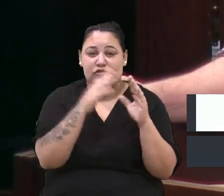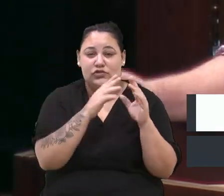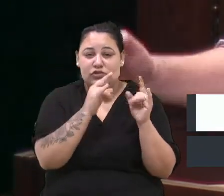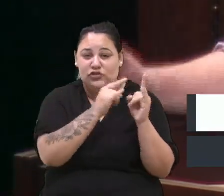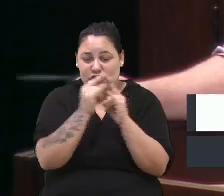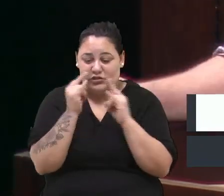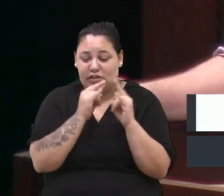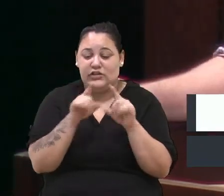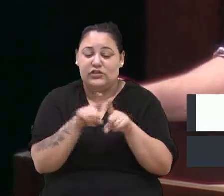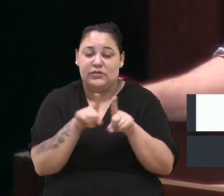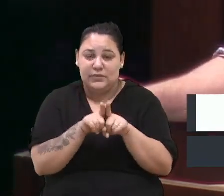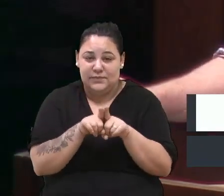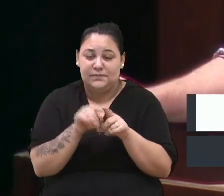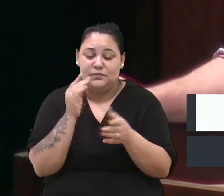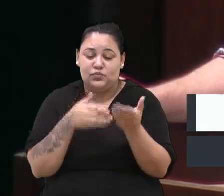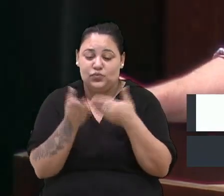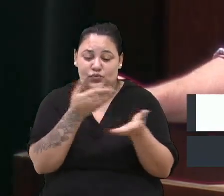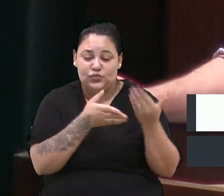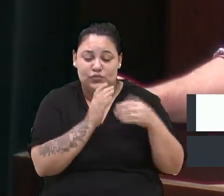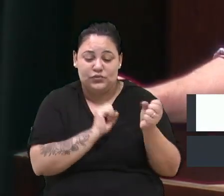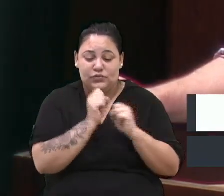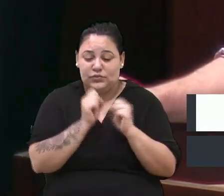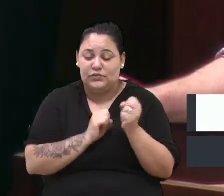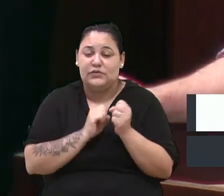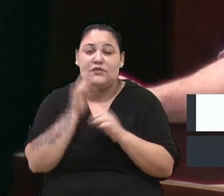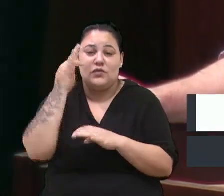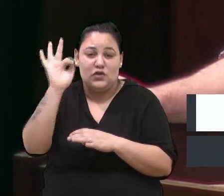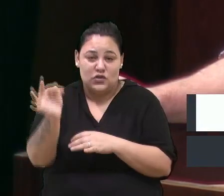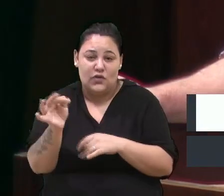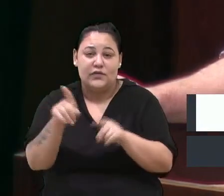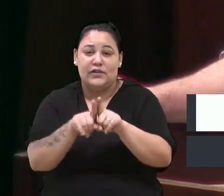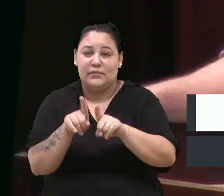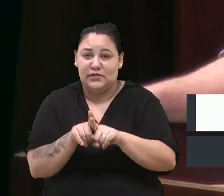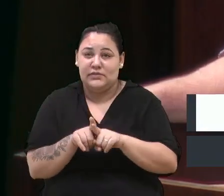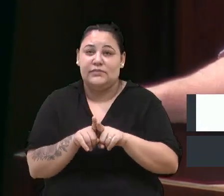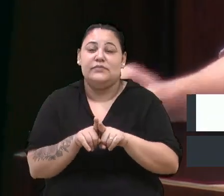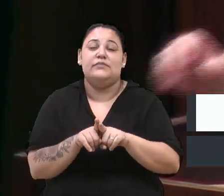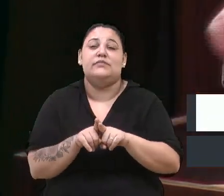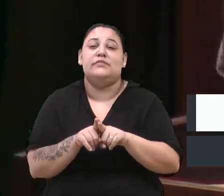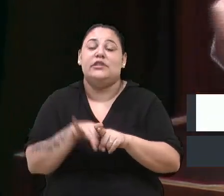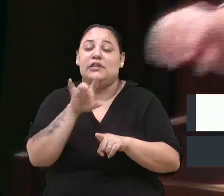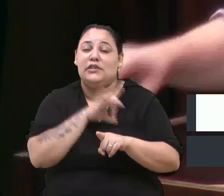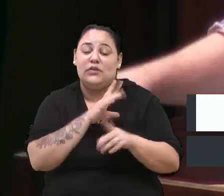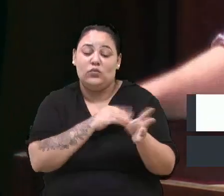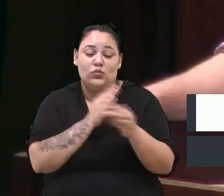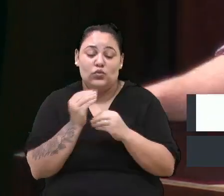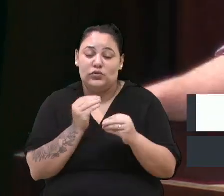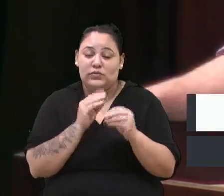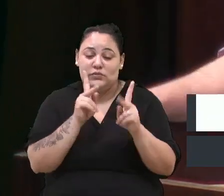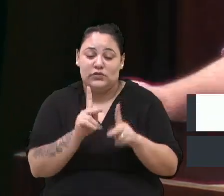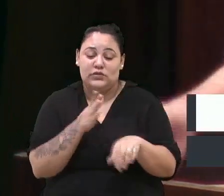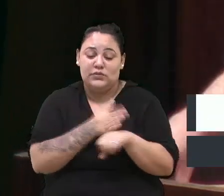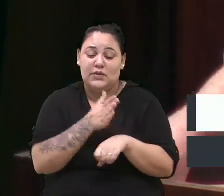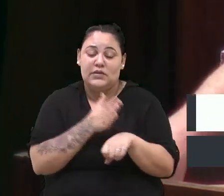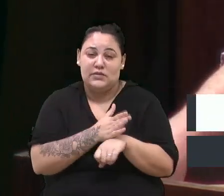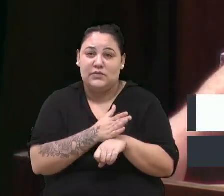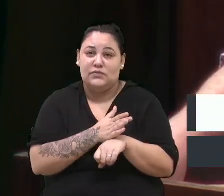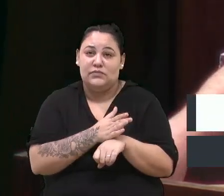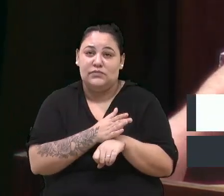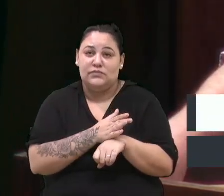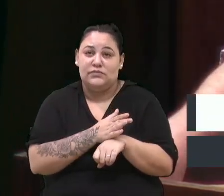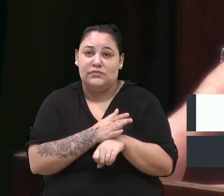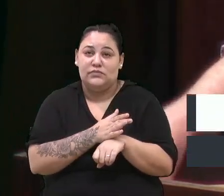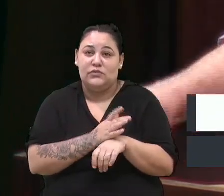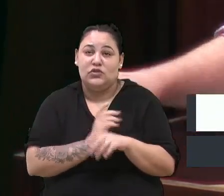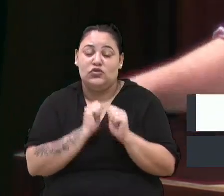é filantrópica, filosófica, que temos muitos membros aqui na cidade. Então, juntamente